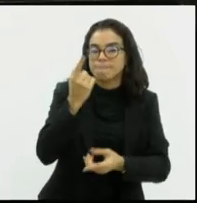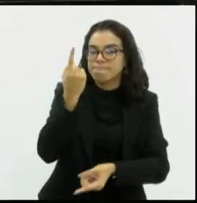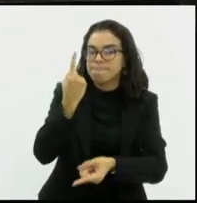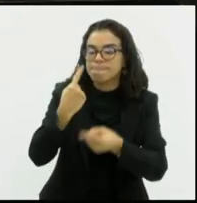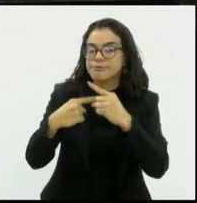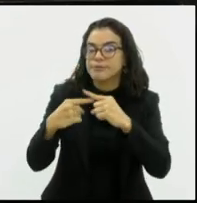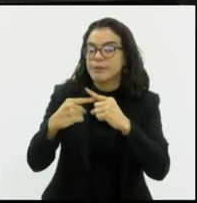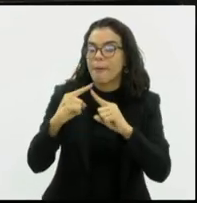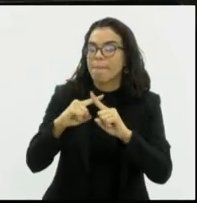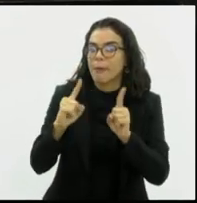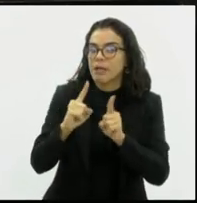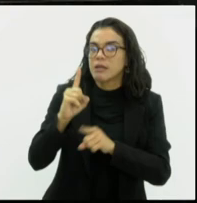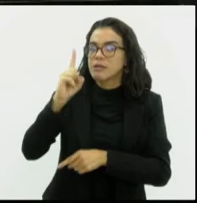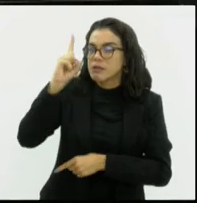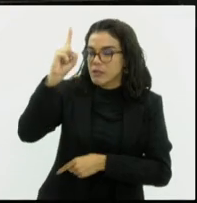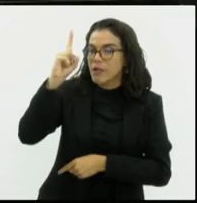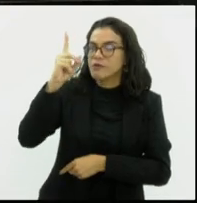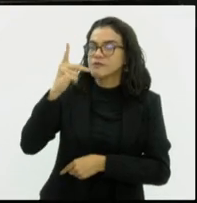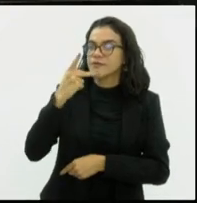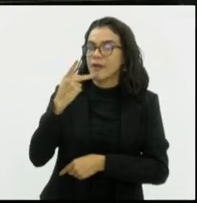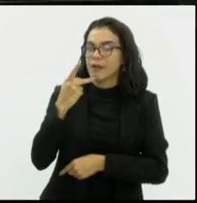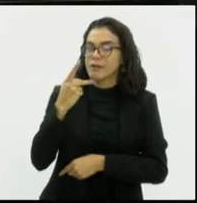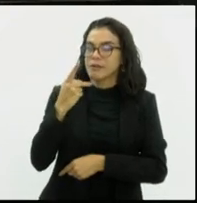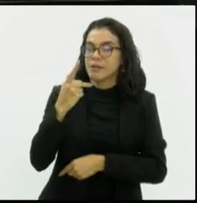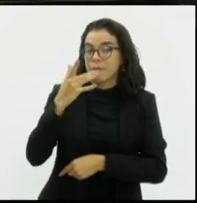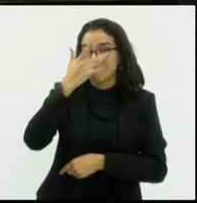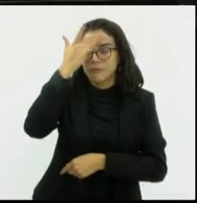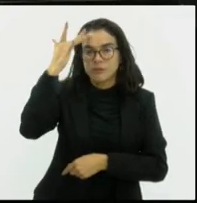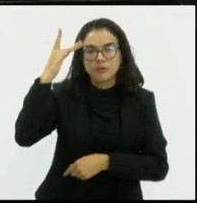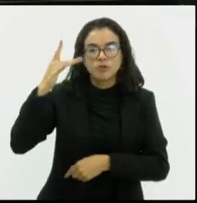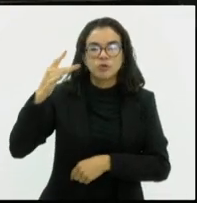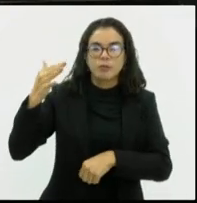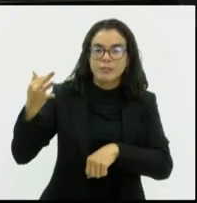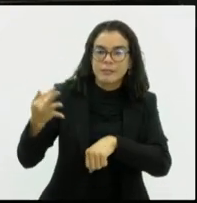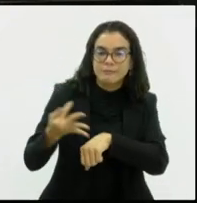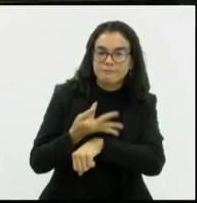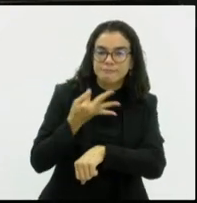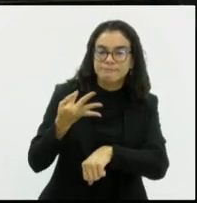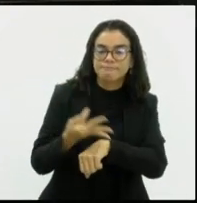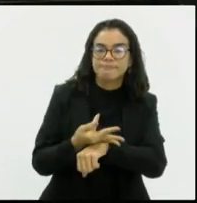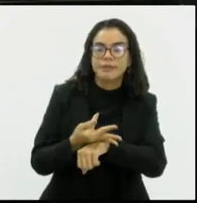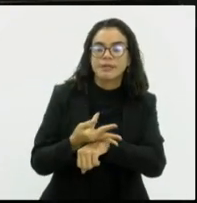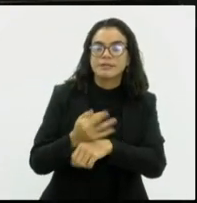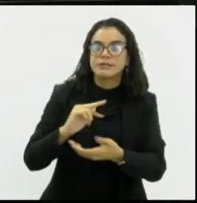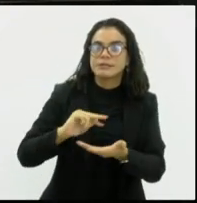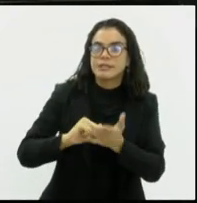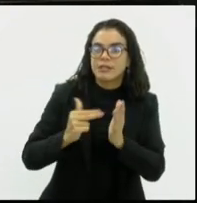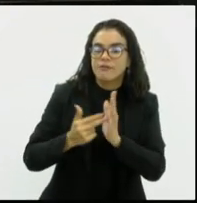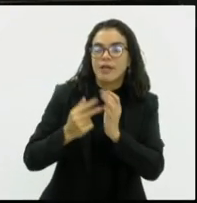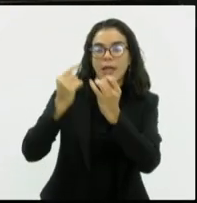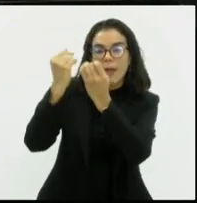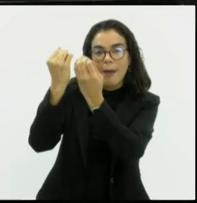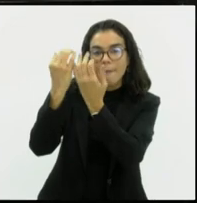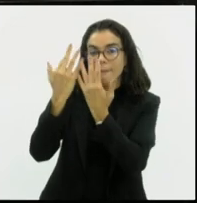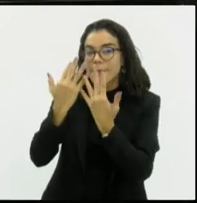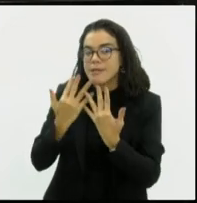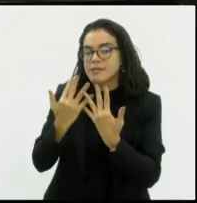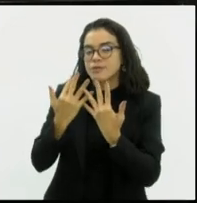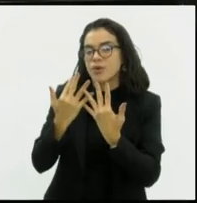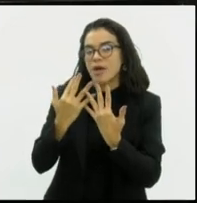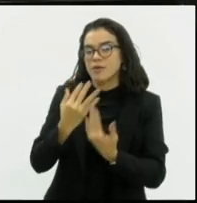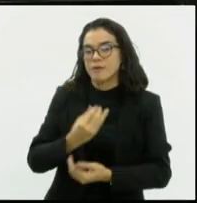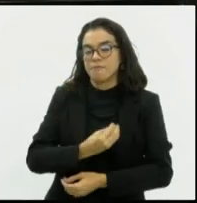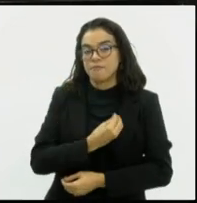muito claro que aquele que suporta é agraciado com a coroa da vida. E hoje eu estou aqui